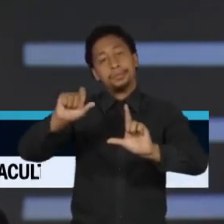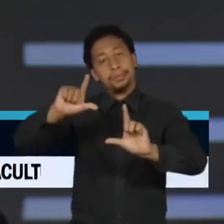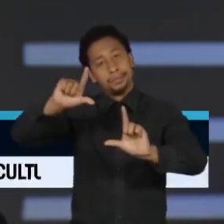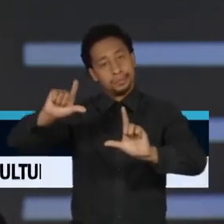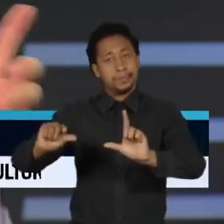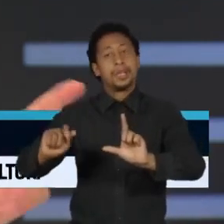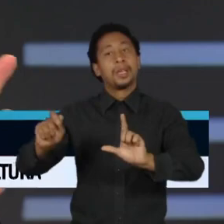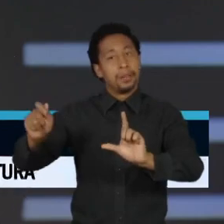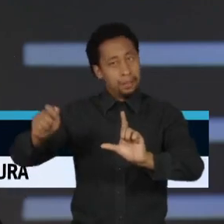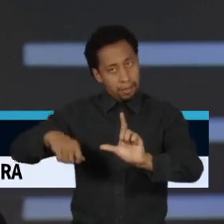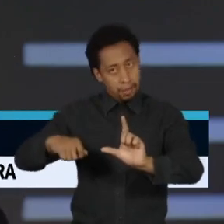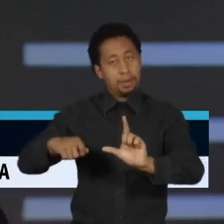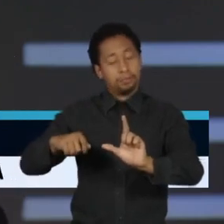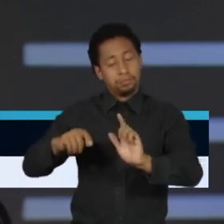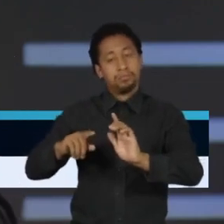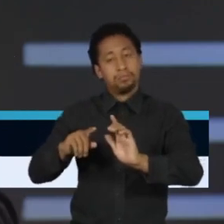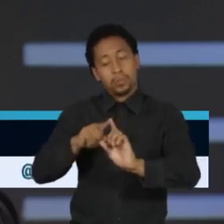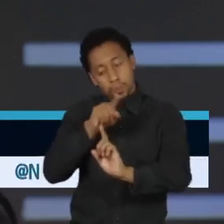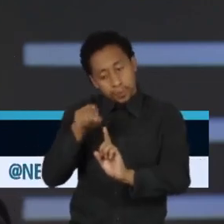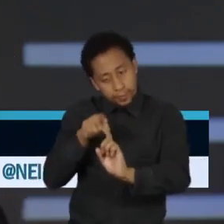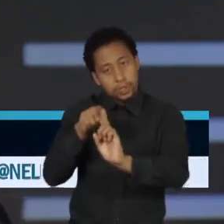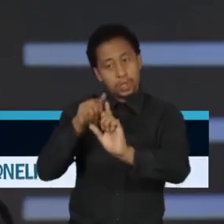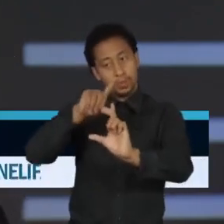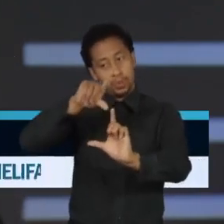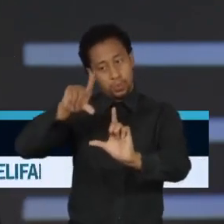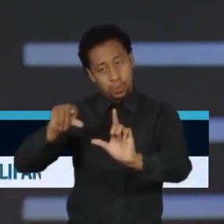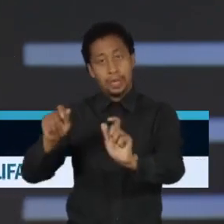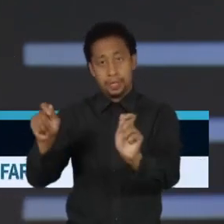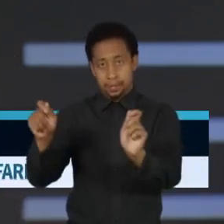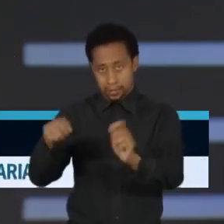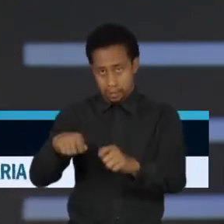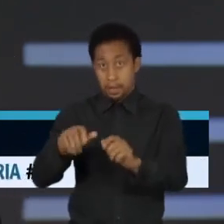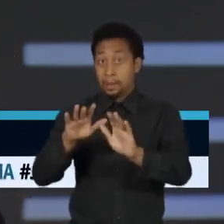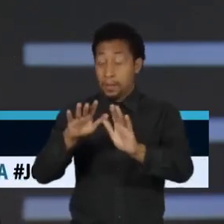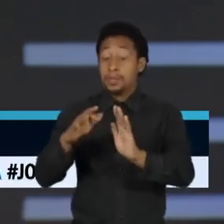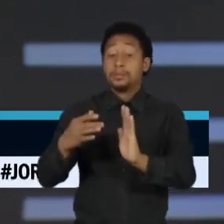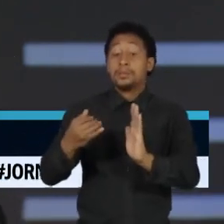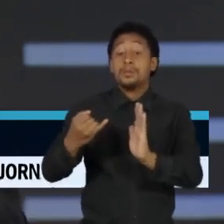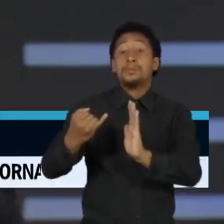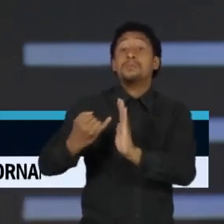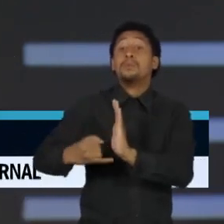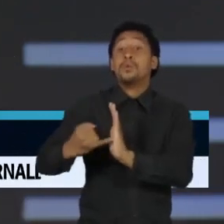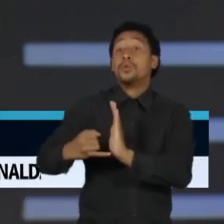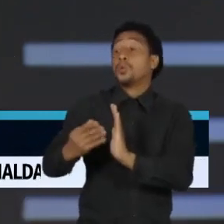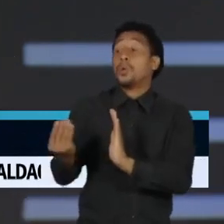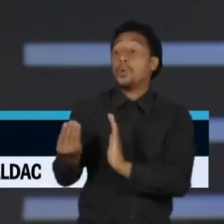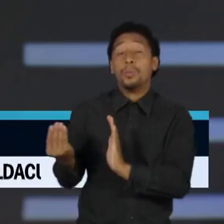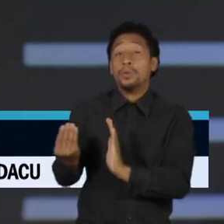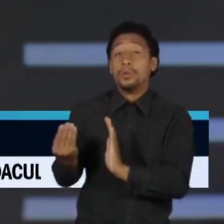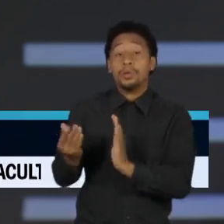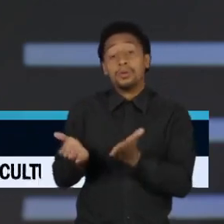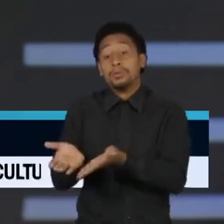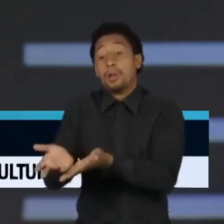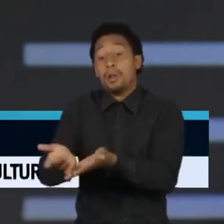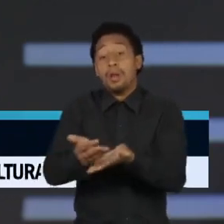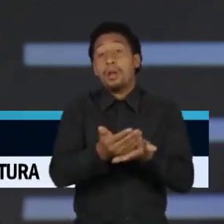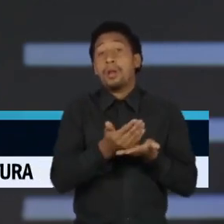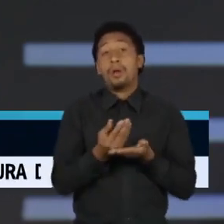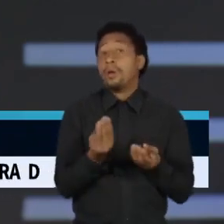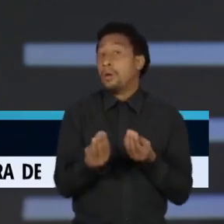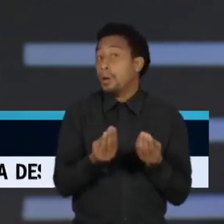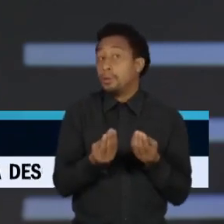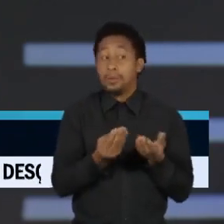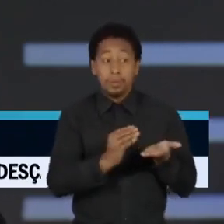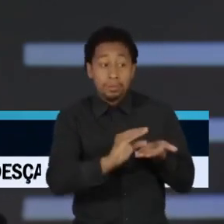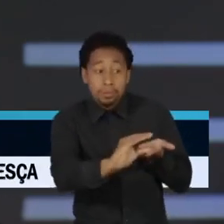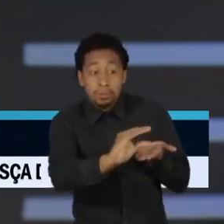de juros, como era previsto, desde que a sinalização na questão fiscal, da política fiscal, do novo marco regulatório fiscal, seja mais duro, seja